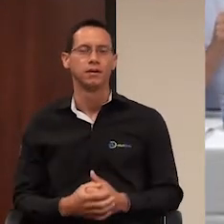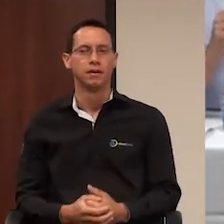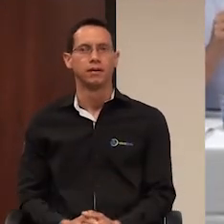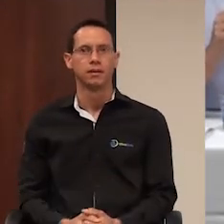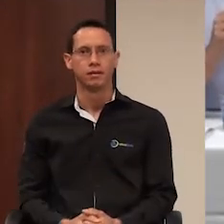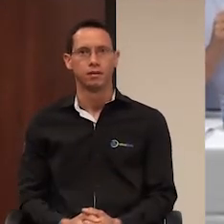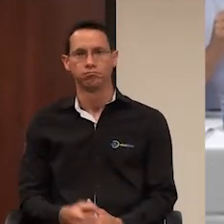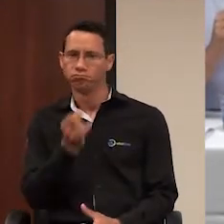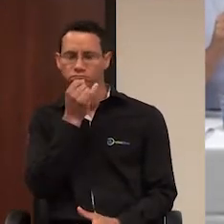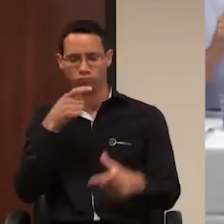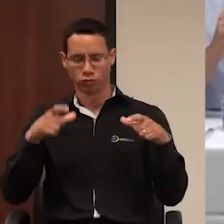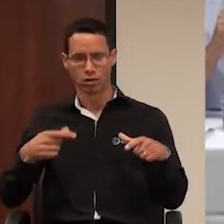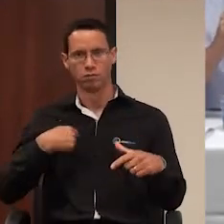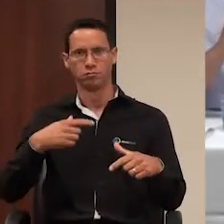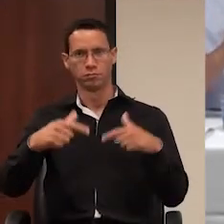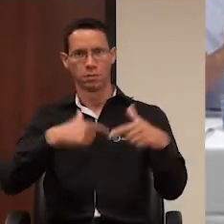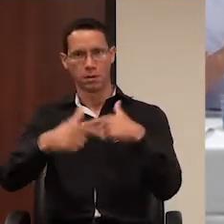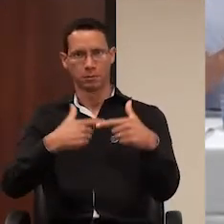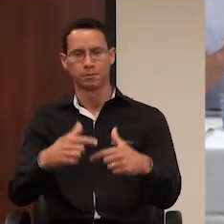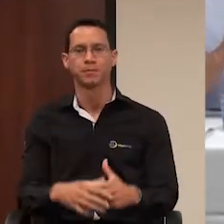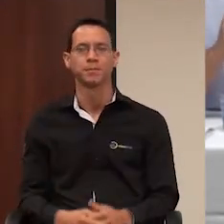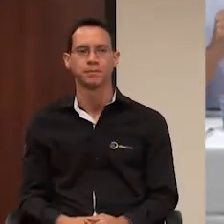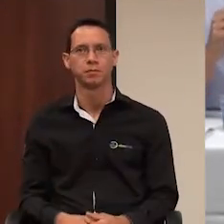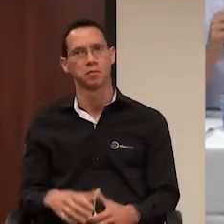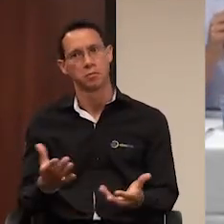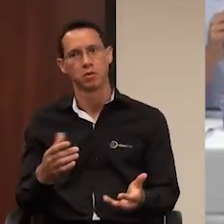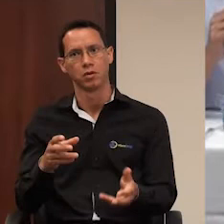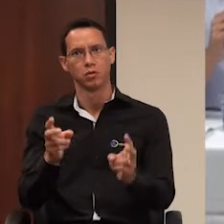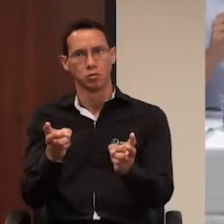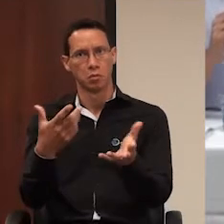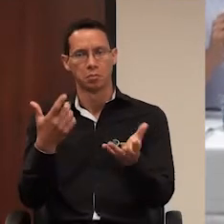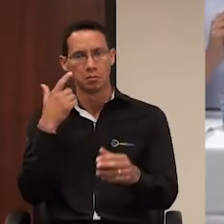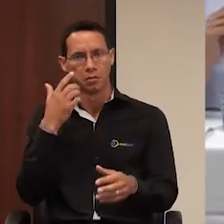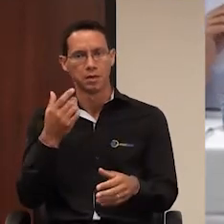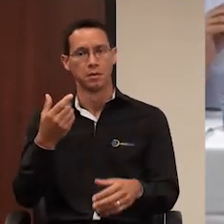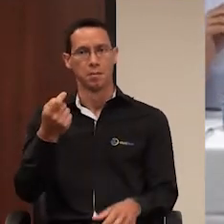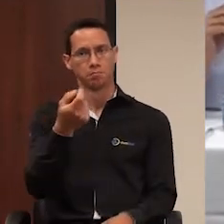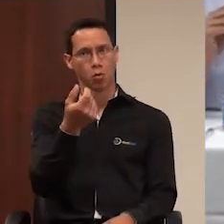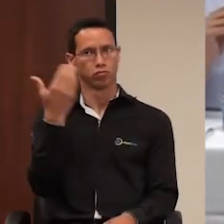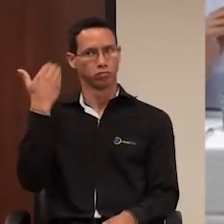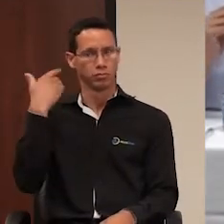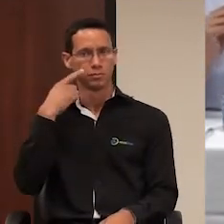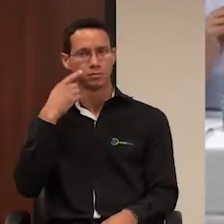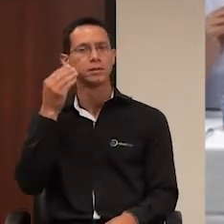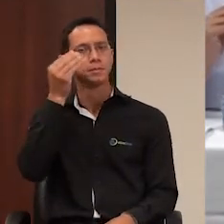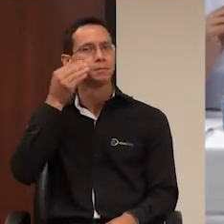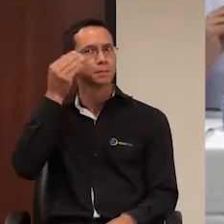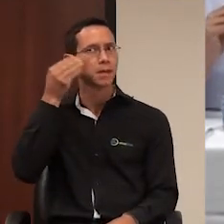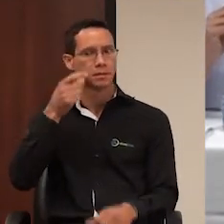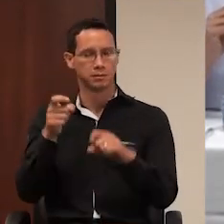onde eu trabalho, por exemplo, eu não sei se continua assim agora, mas até pouco tempo atrás, essas perícias